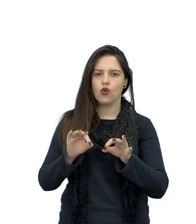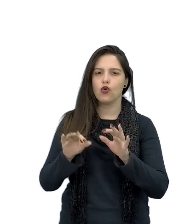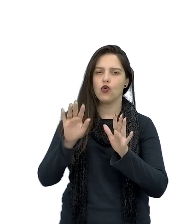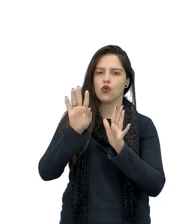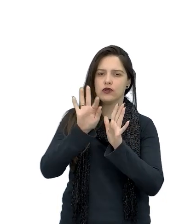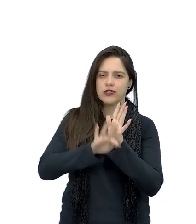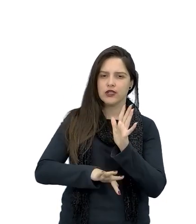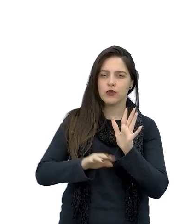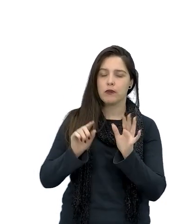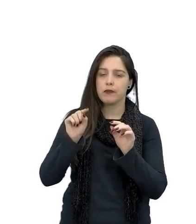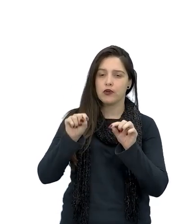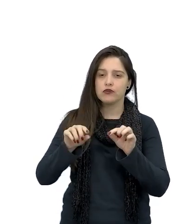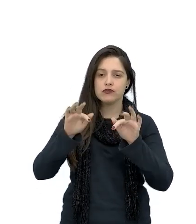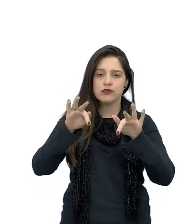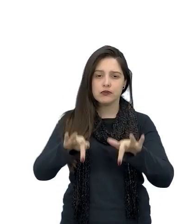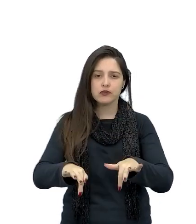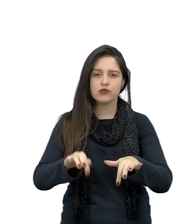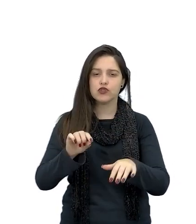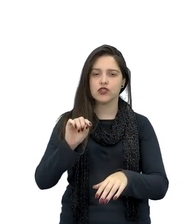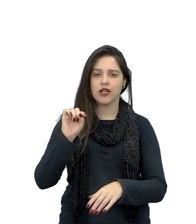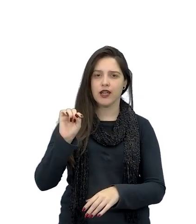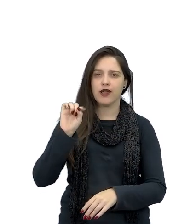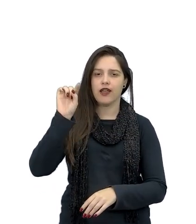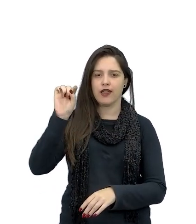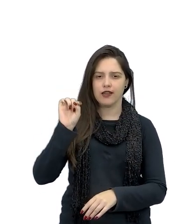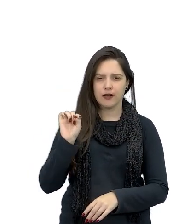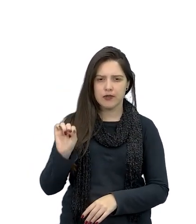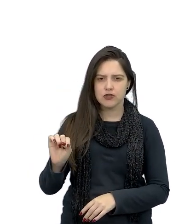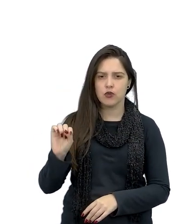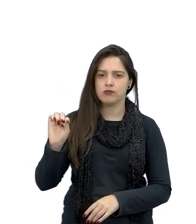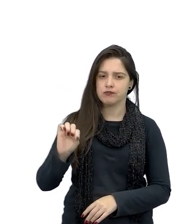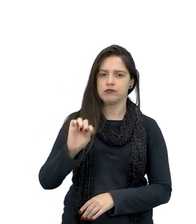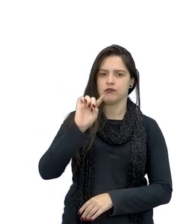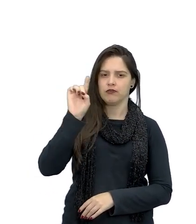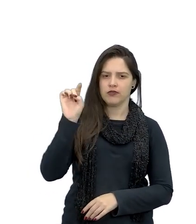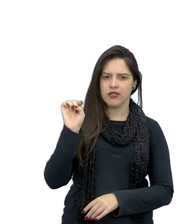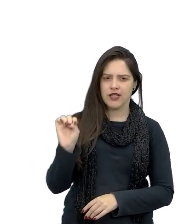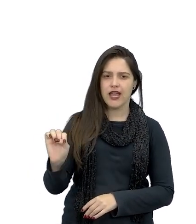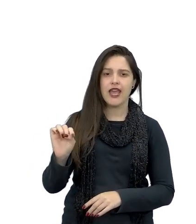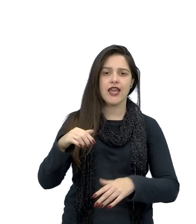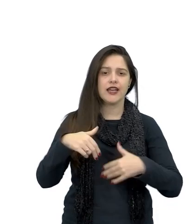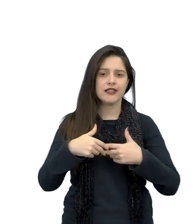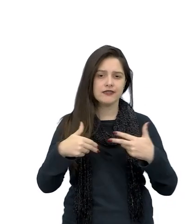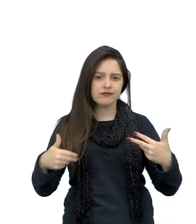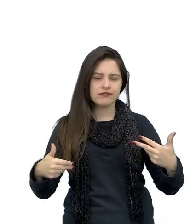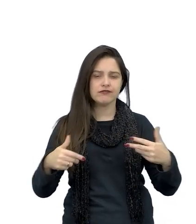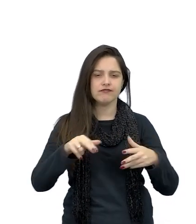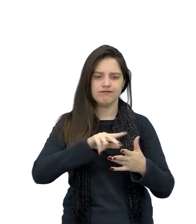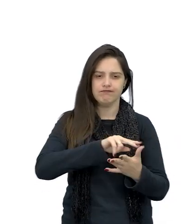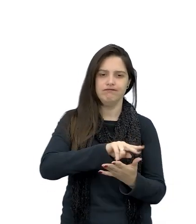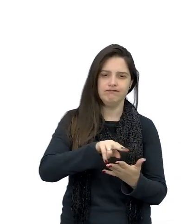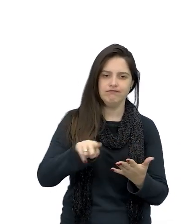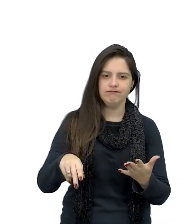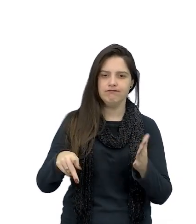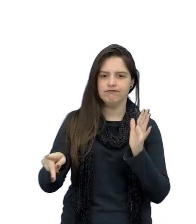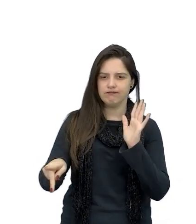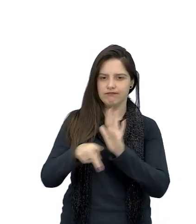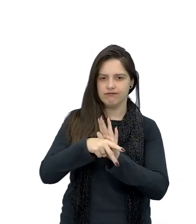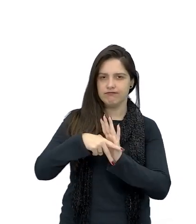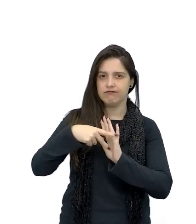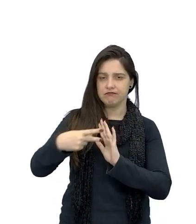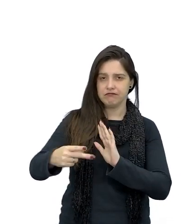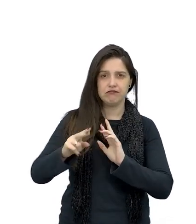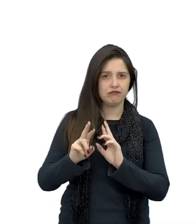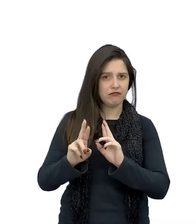ponto final, ponto de exclamação, de interrogação e reticência, segundo as características